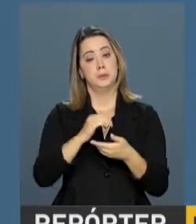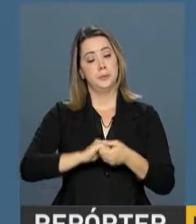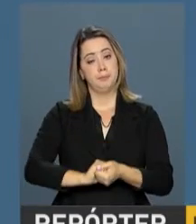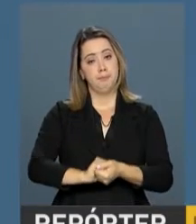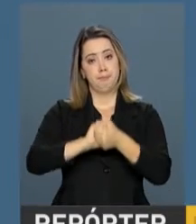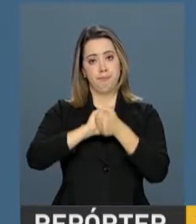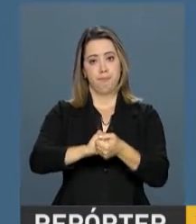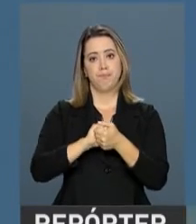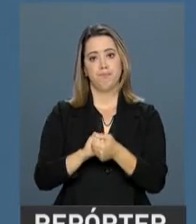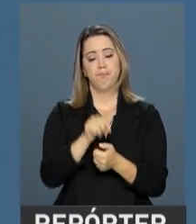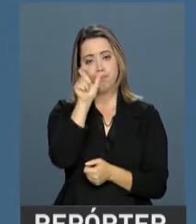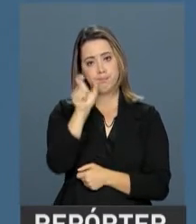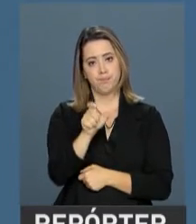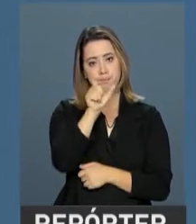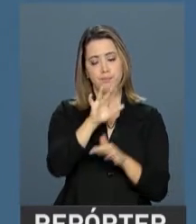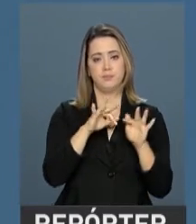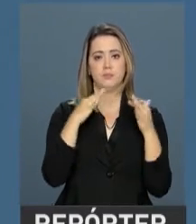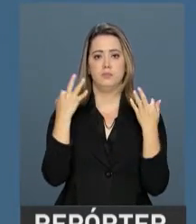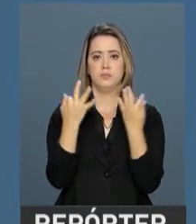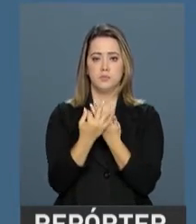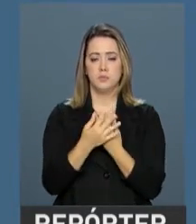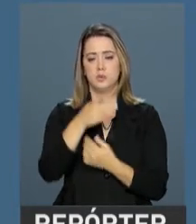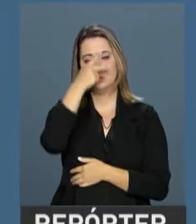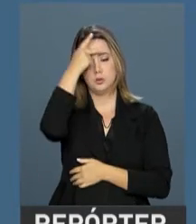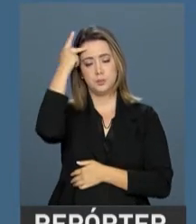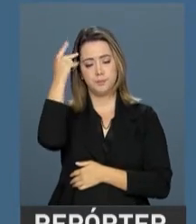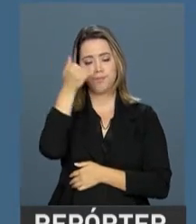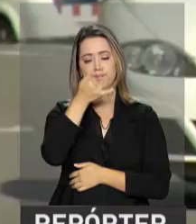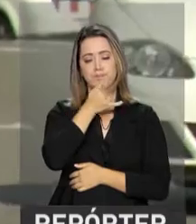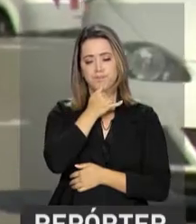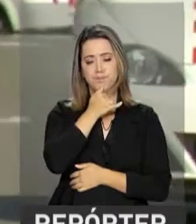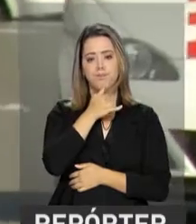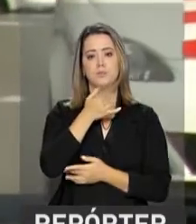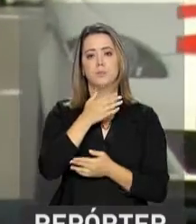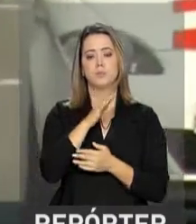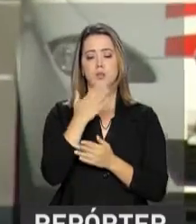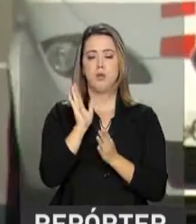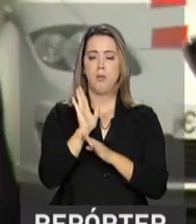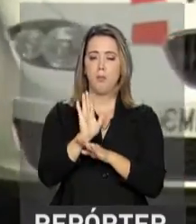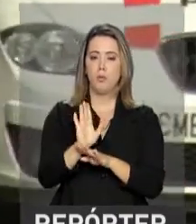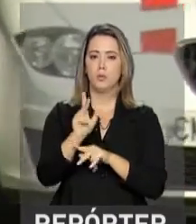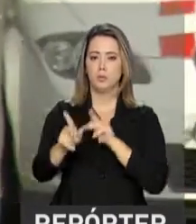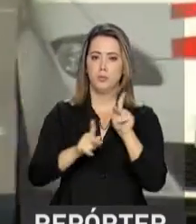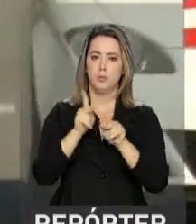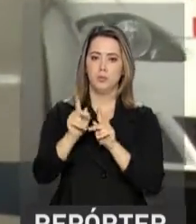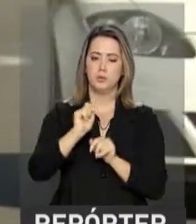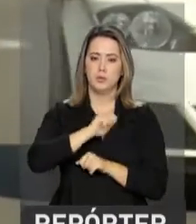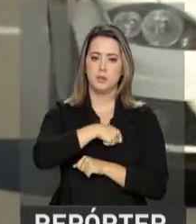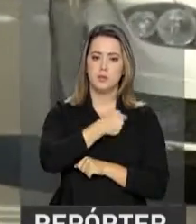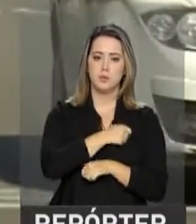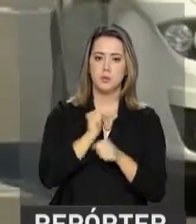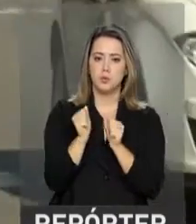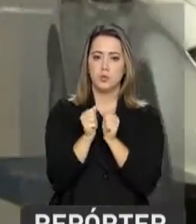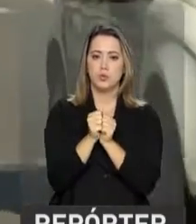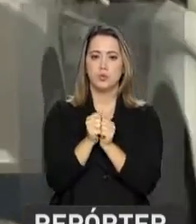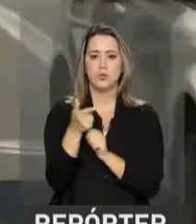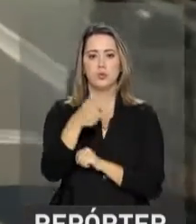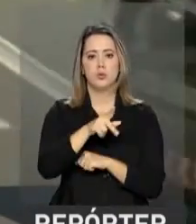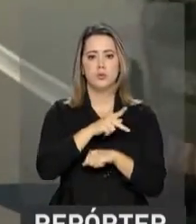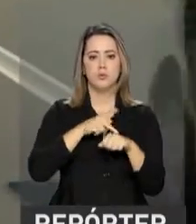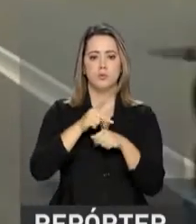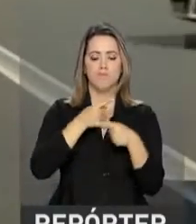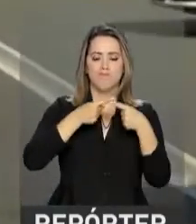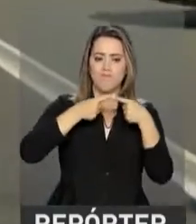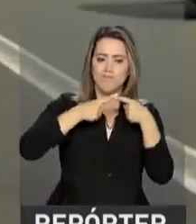condolências às famílias das vítimas apoio ao povo espanhol e diz que se junta a outros países na